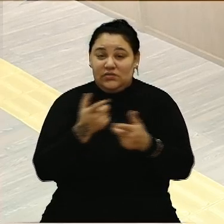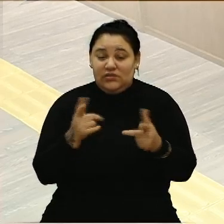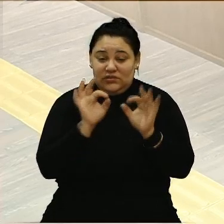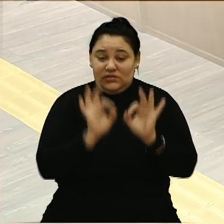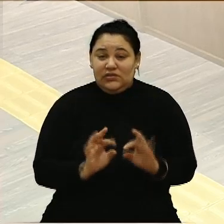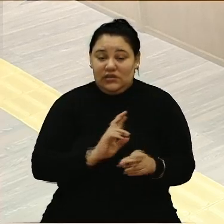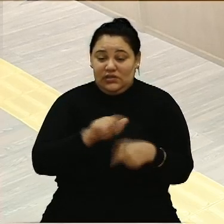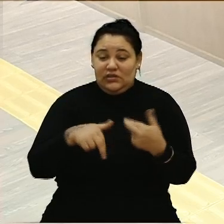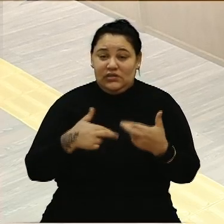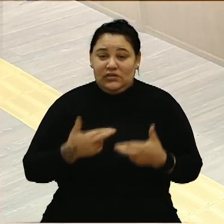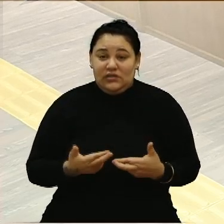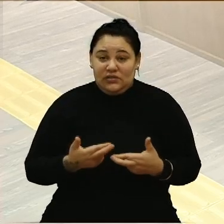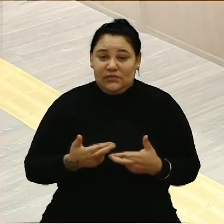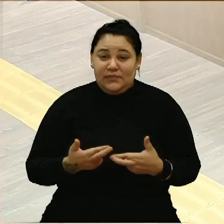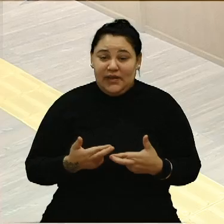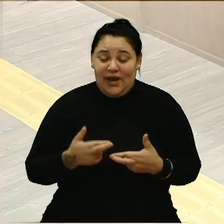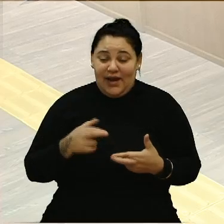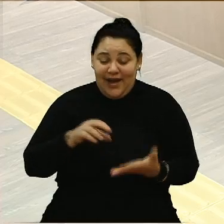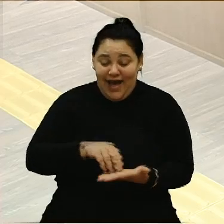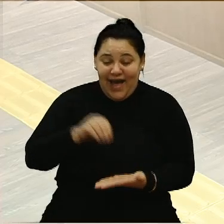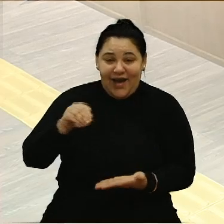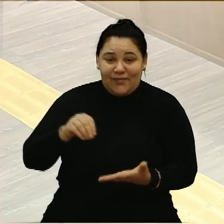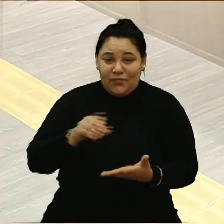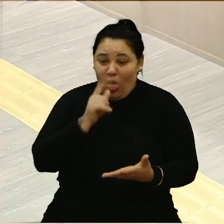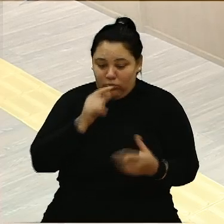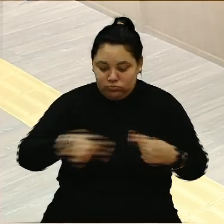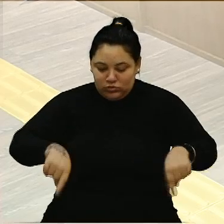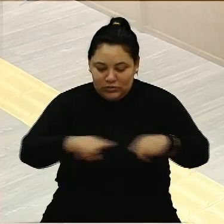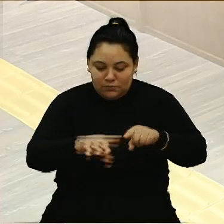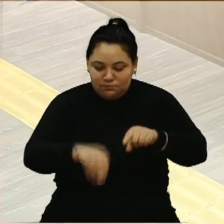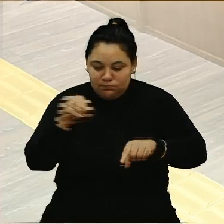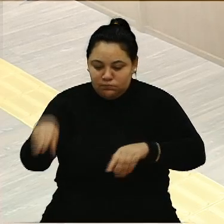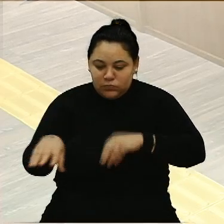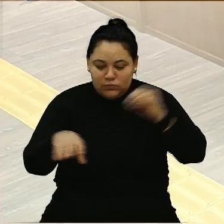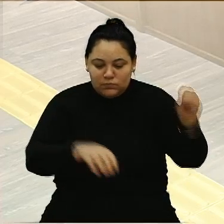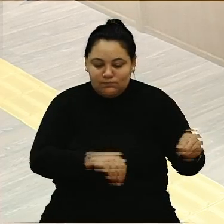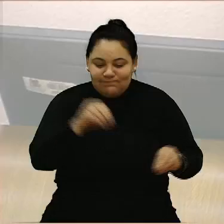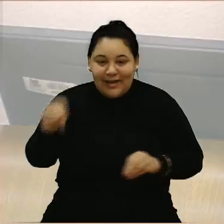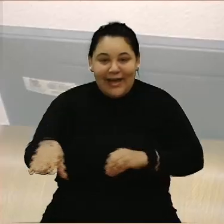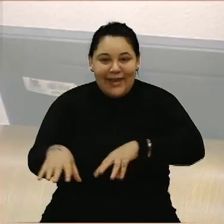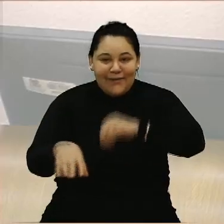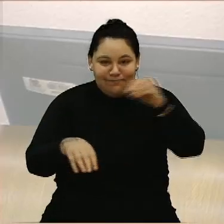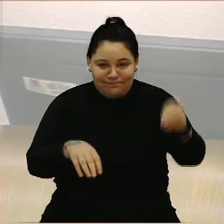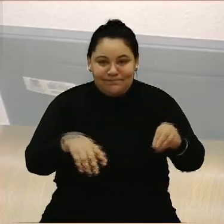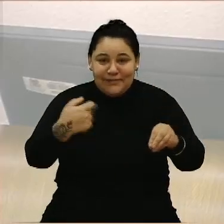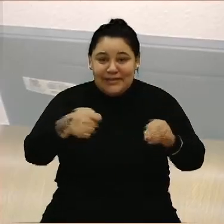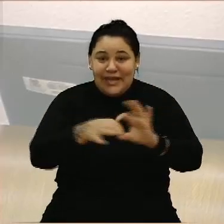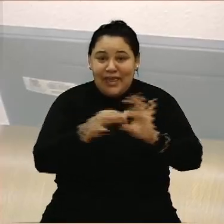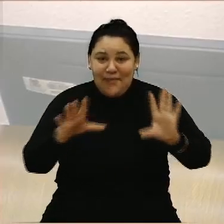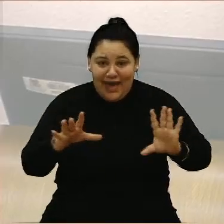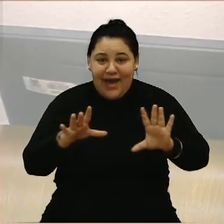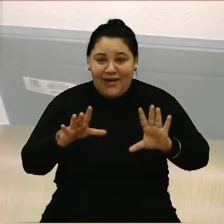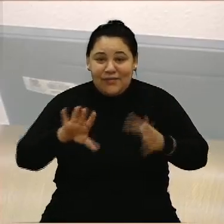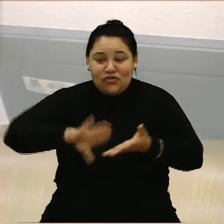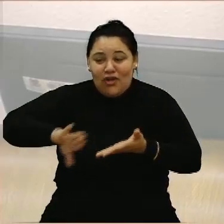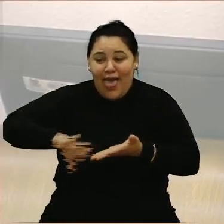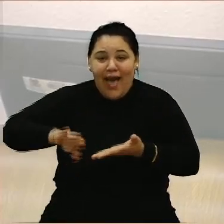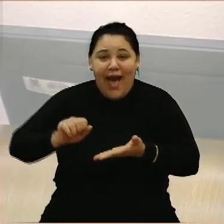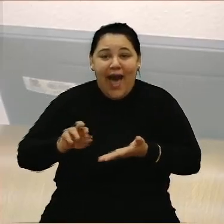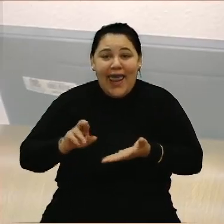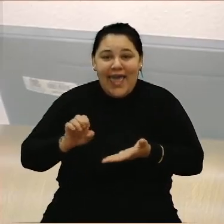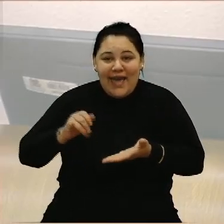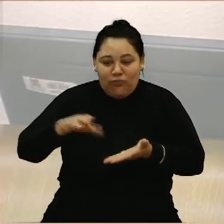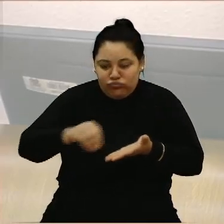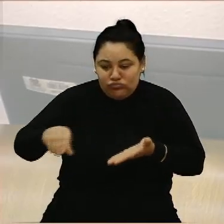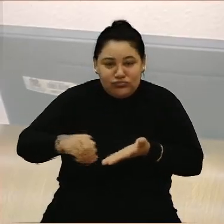do desassoreamento dos rios, né? E até a moção foi feita por esta casa, a preocupação é muito grande. As encostas a gente vê aí